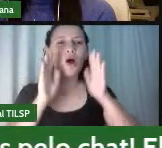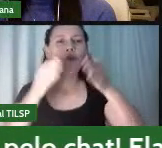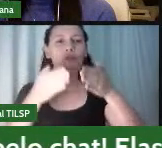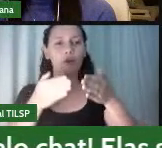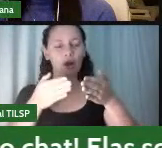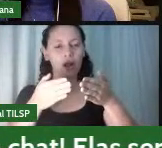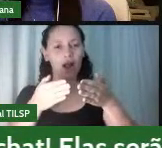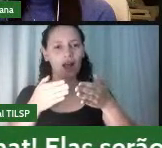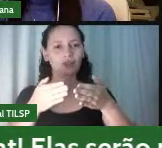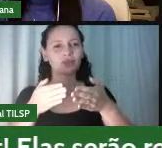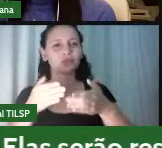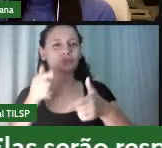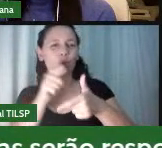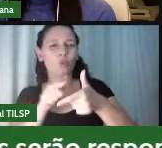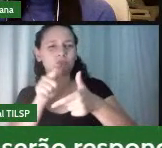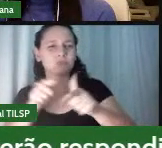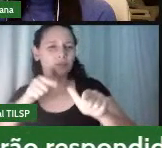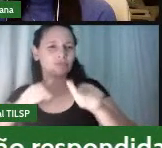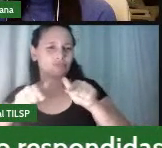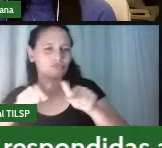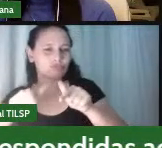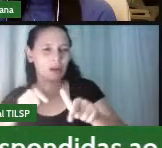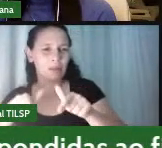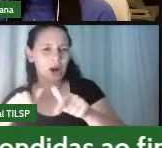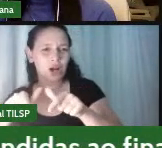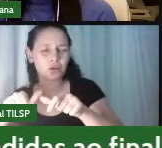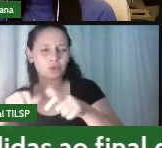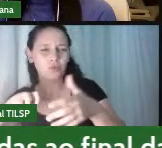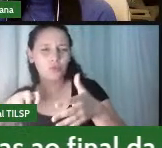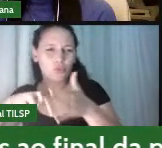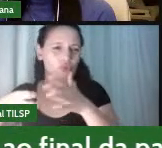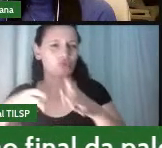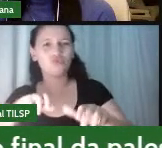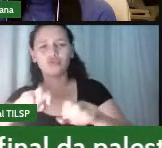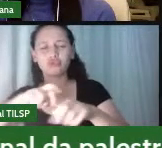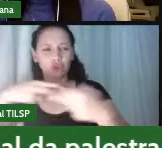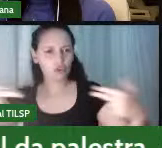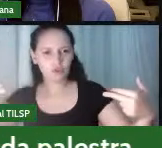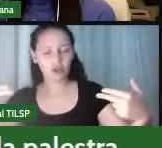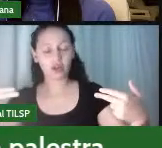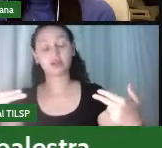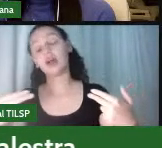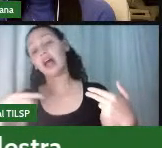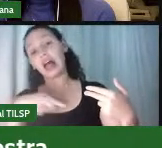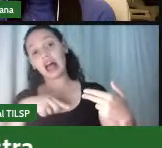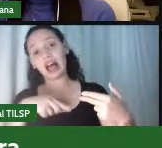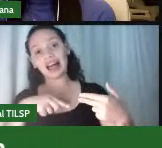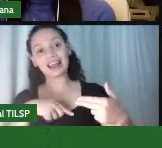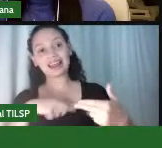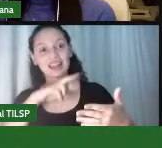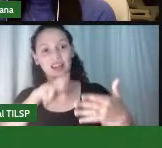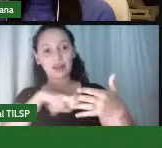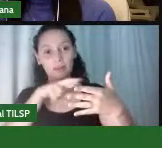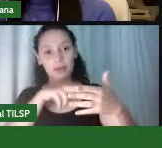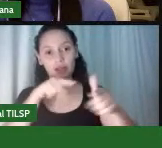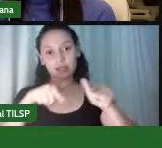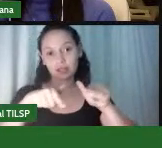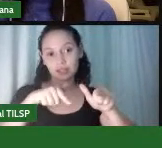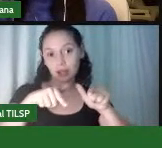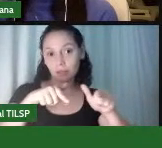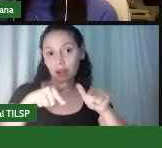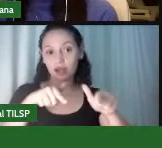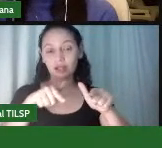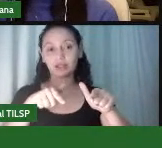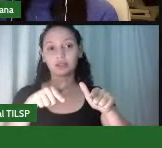questões odontológicas, o próprio sistema estomatognático, pode ser que a gente tenha uma perícia trabalhista sendo nomeado para isso. E